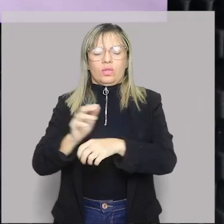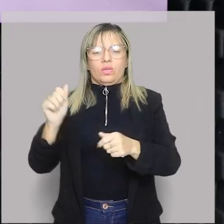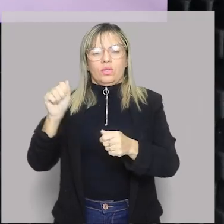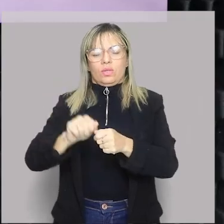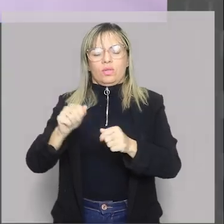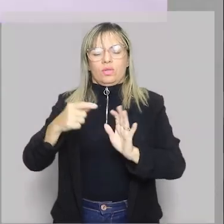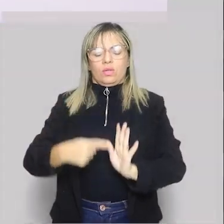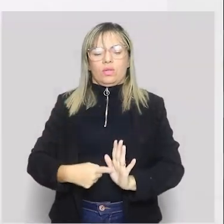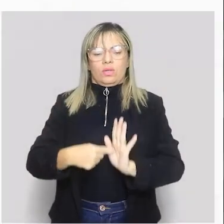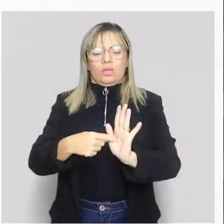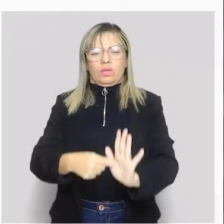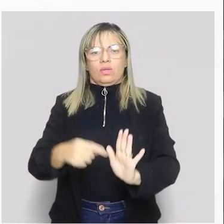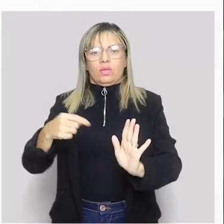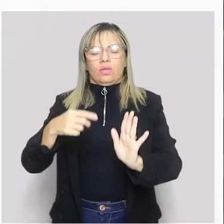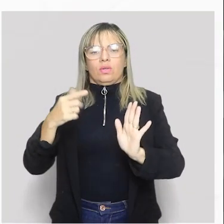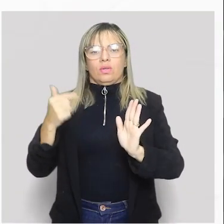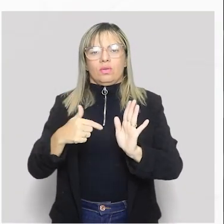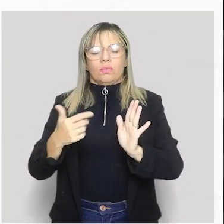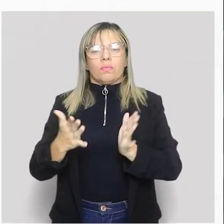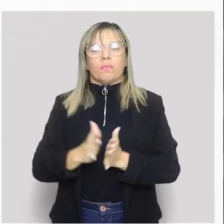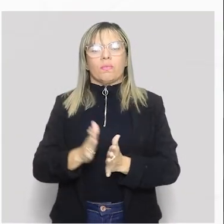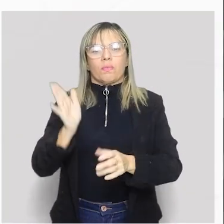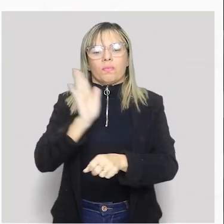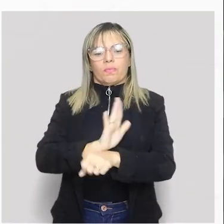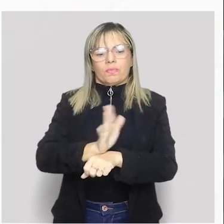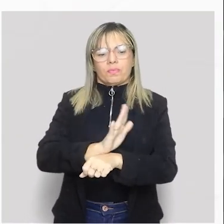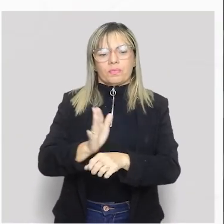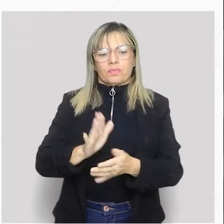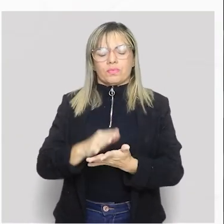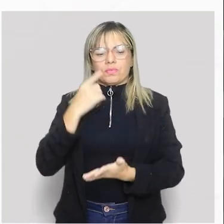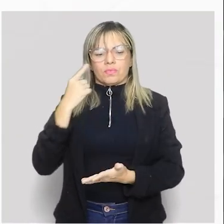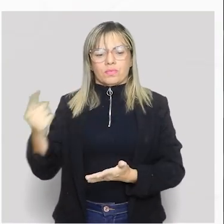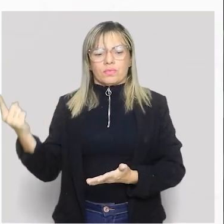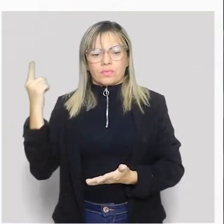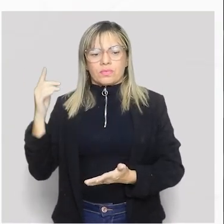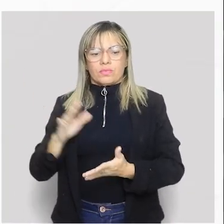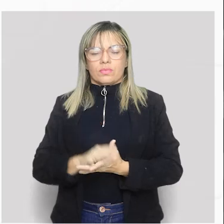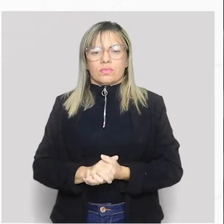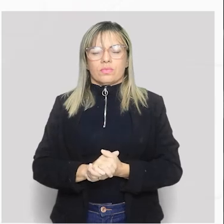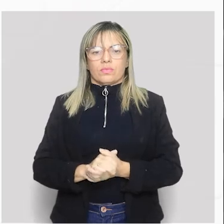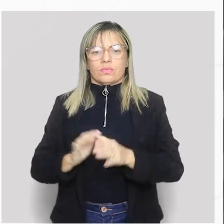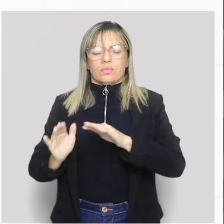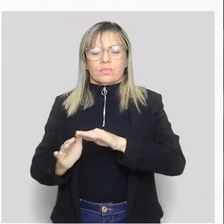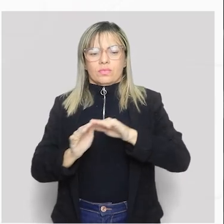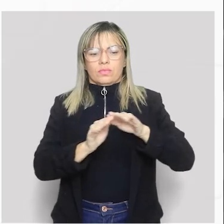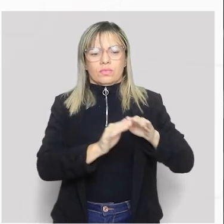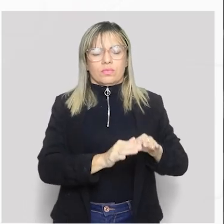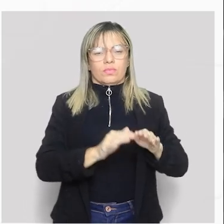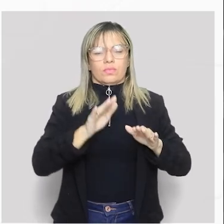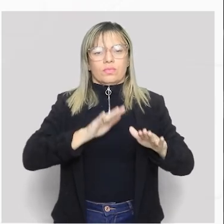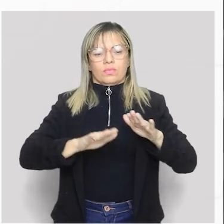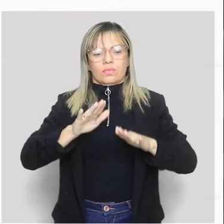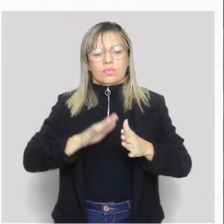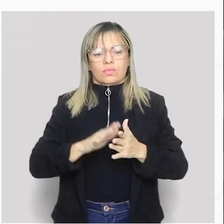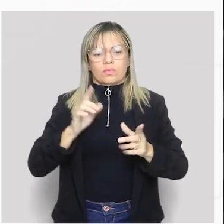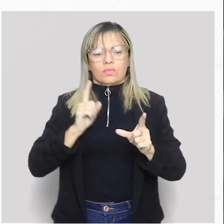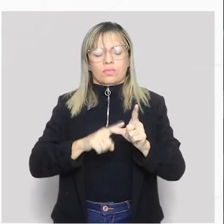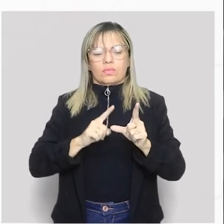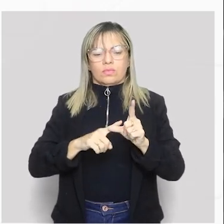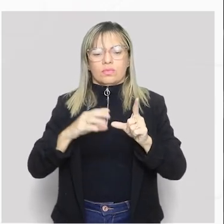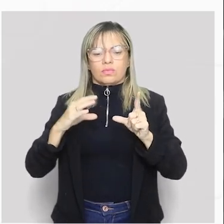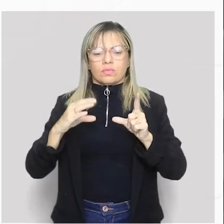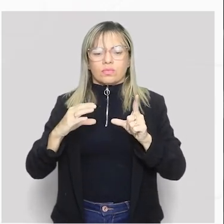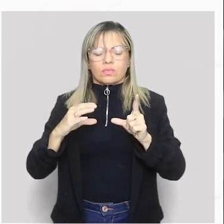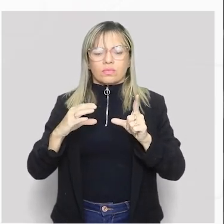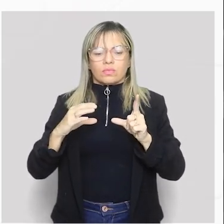produziu e apresentou. É uma apresentação do filme, certo? Vamos reservar a letra B. Tenham cuidado para não confundir. A